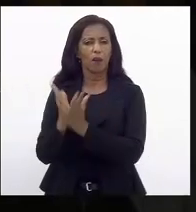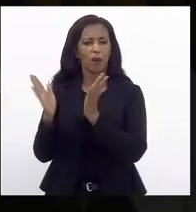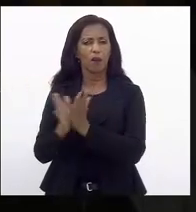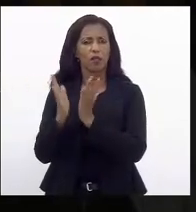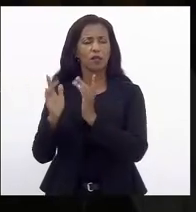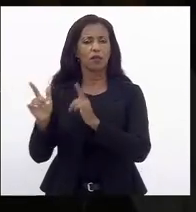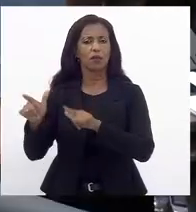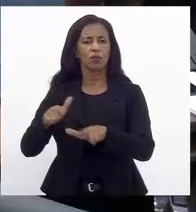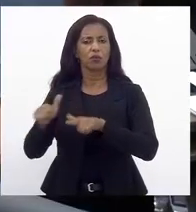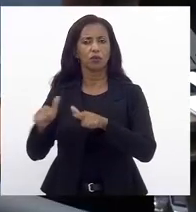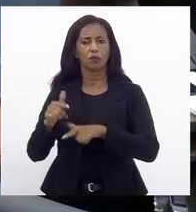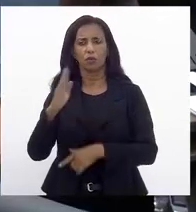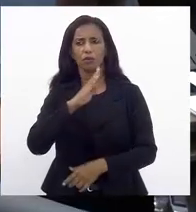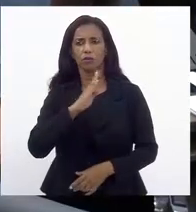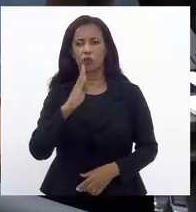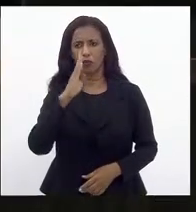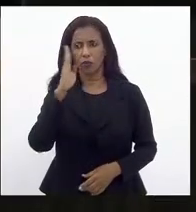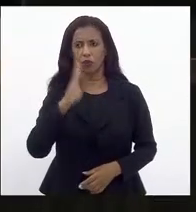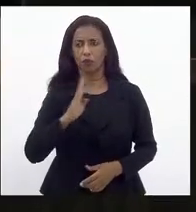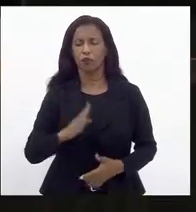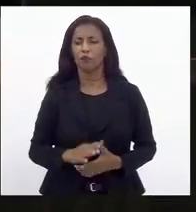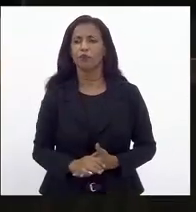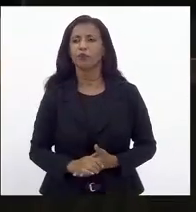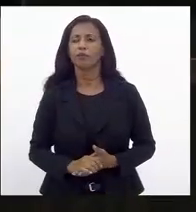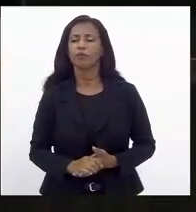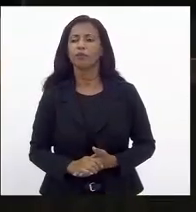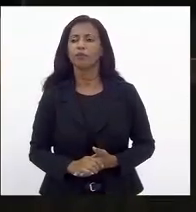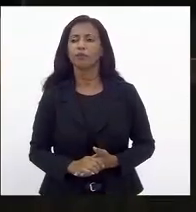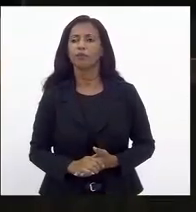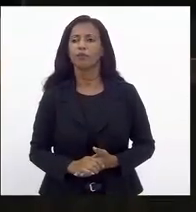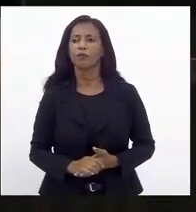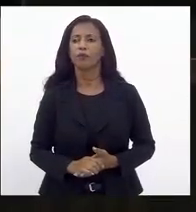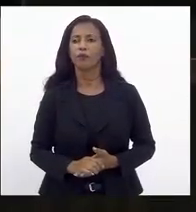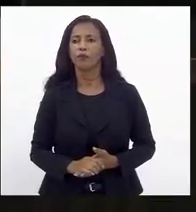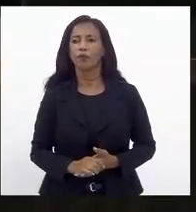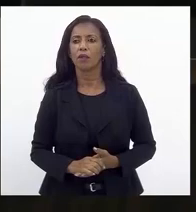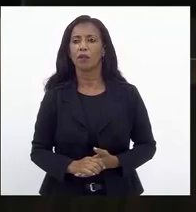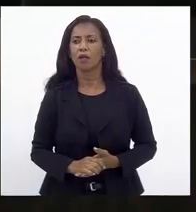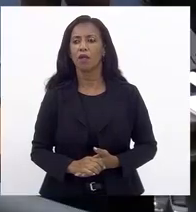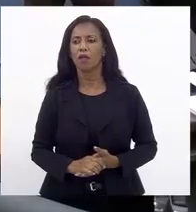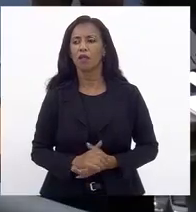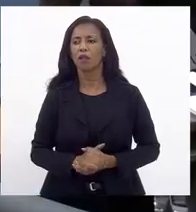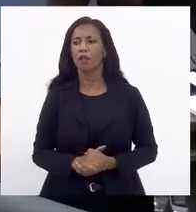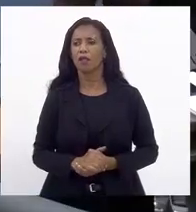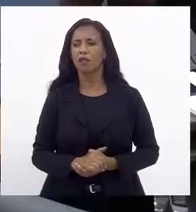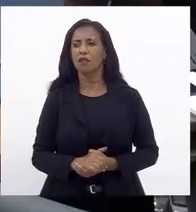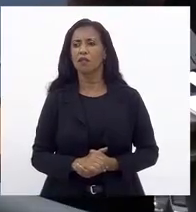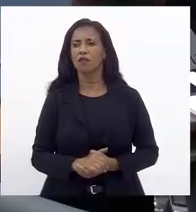trabalhadores do Brasil e para discutir o deputado André Ceciliano a